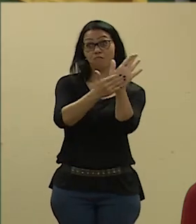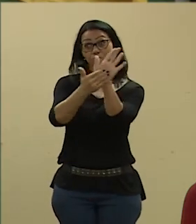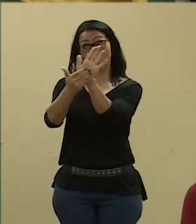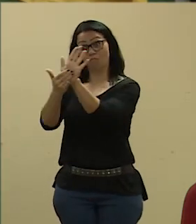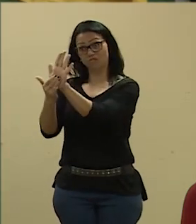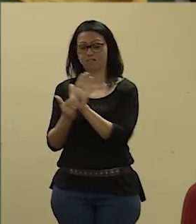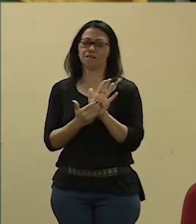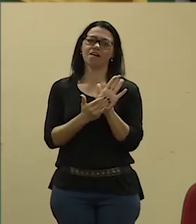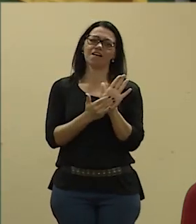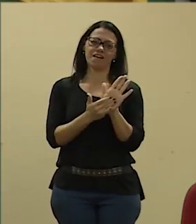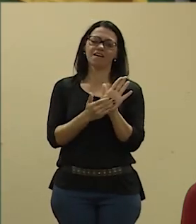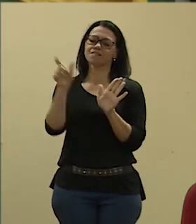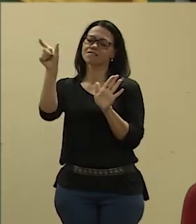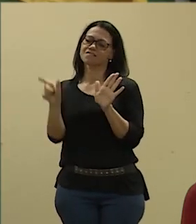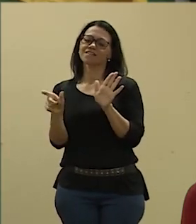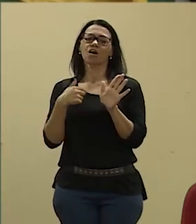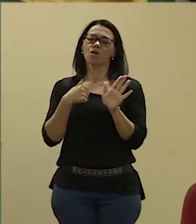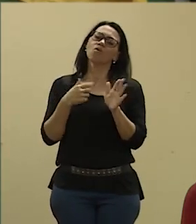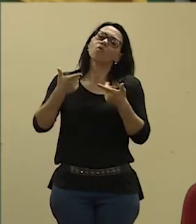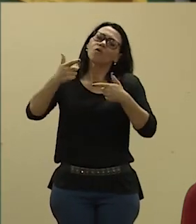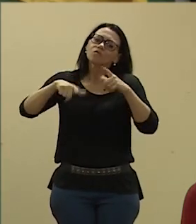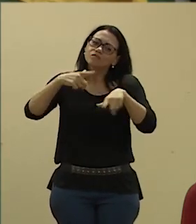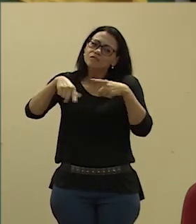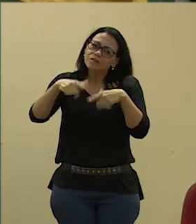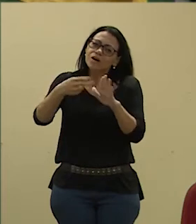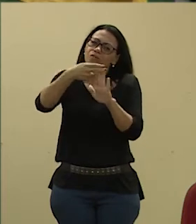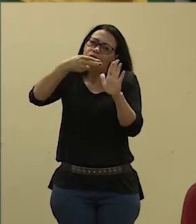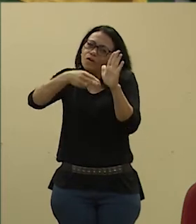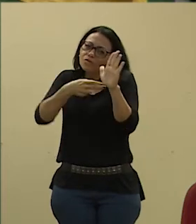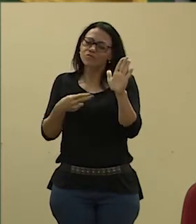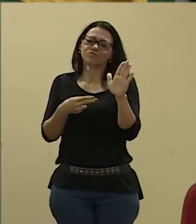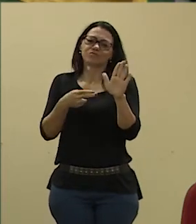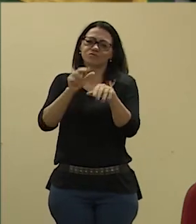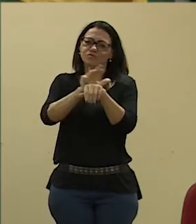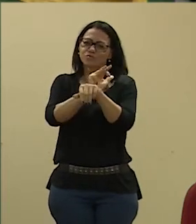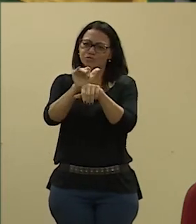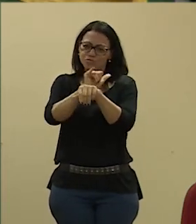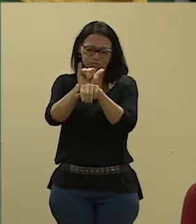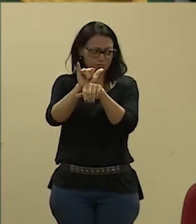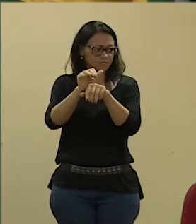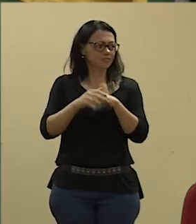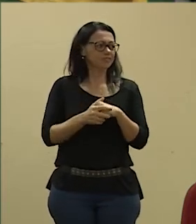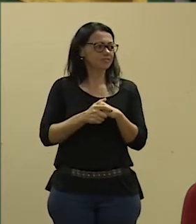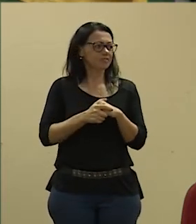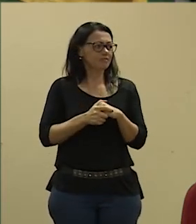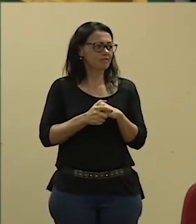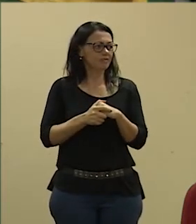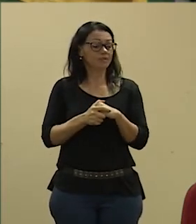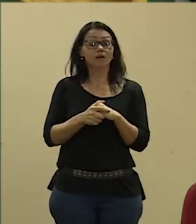o o recurso do do youtube e aí é você pode inclusive e